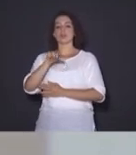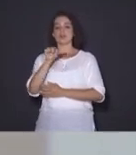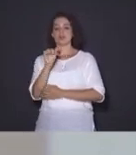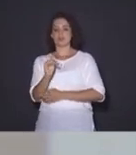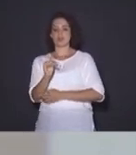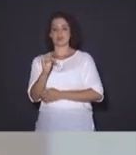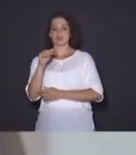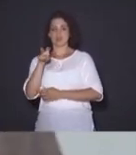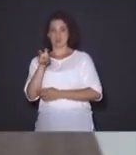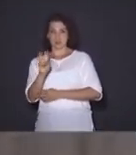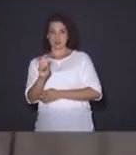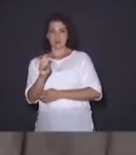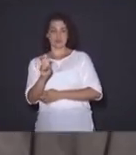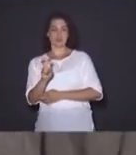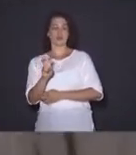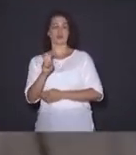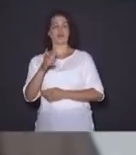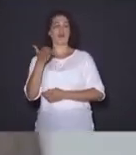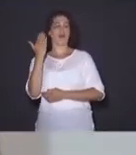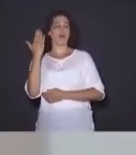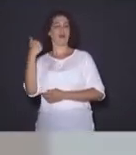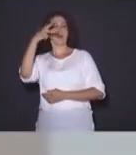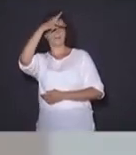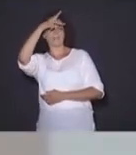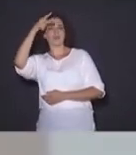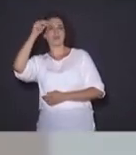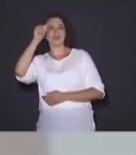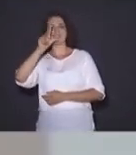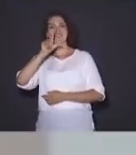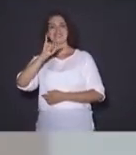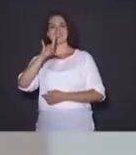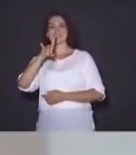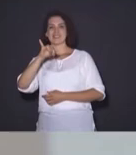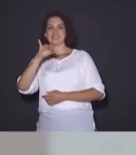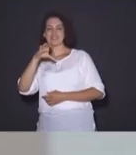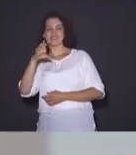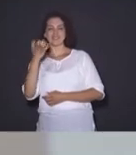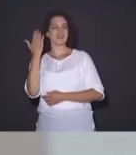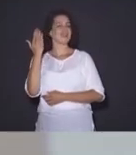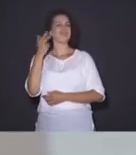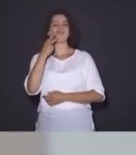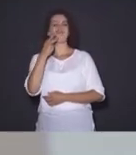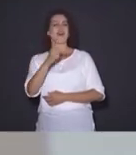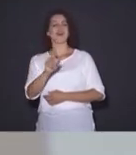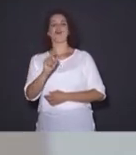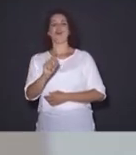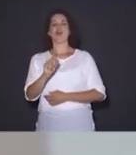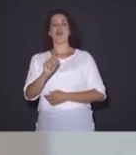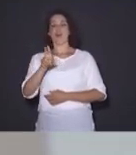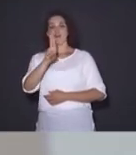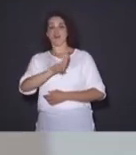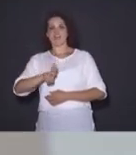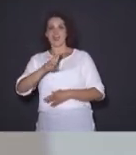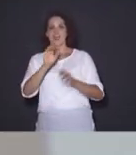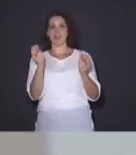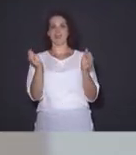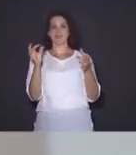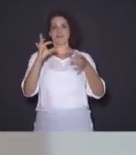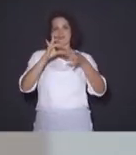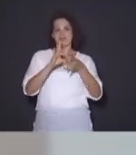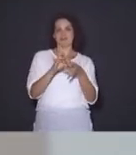na gestão da prefeita lídice da mata a gente dizia fortemente a universidade junto com a prefeitura